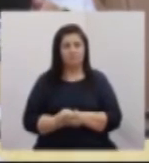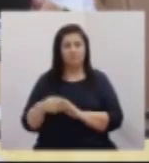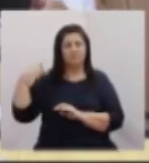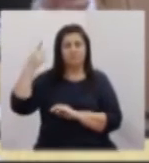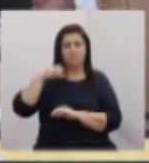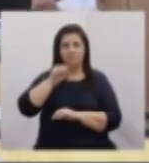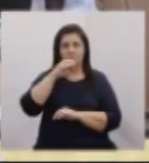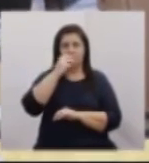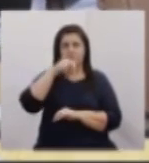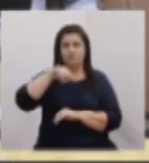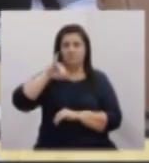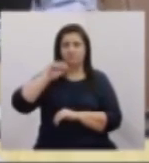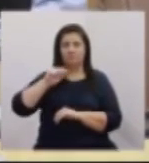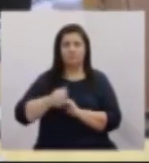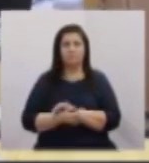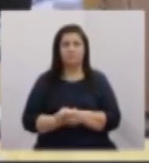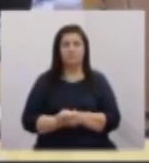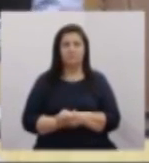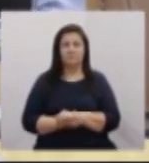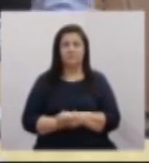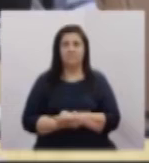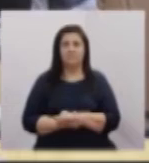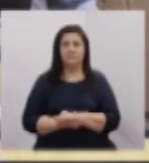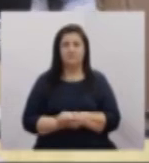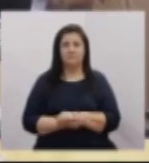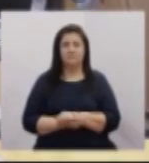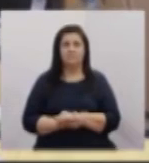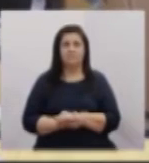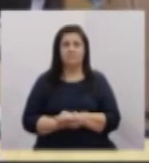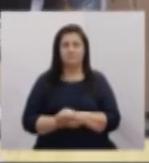vereadora Sônia Regina, Sônia das Patas. Esse está em